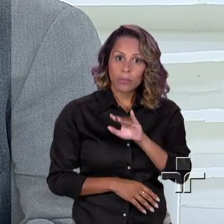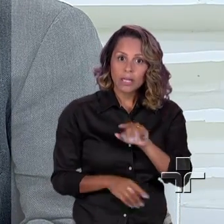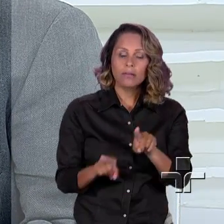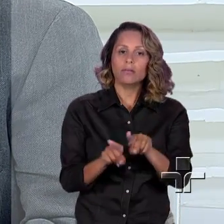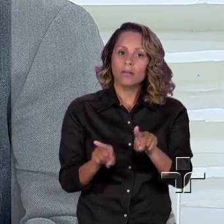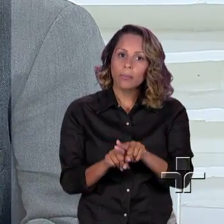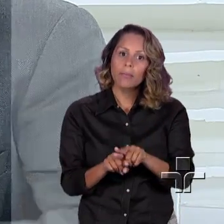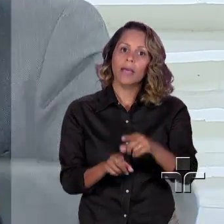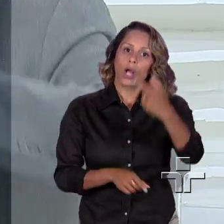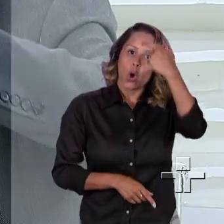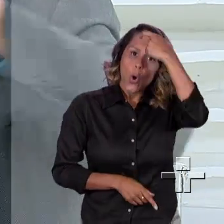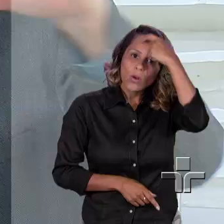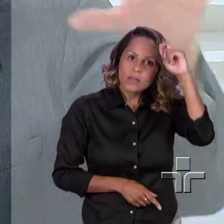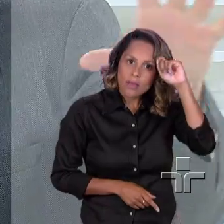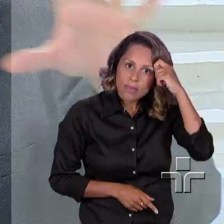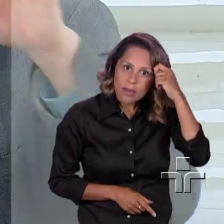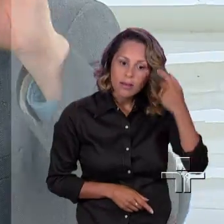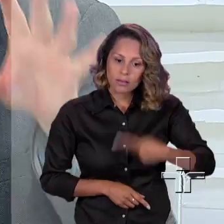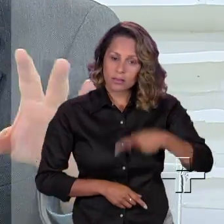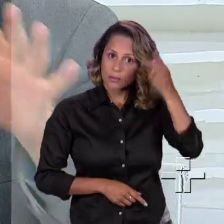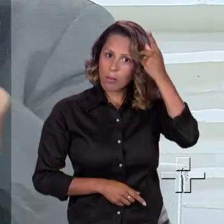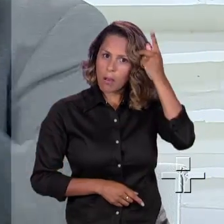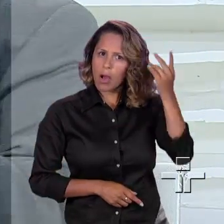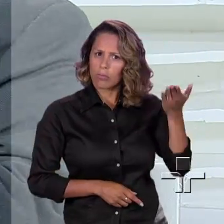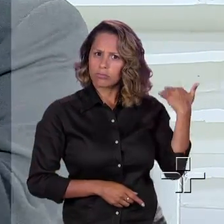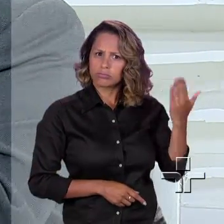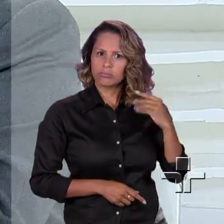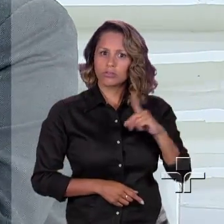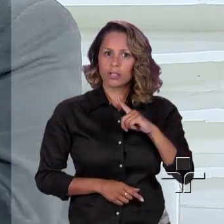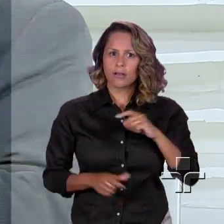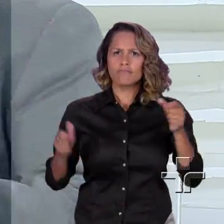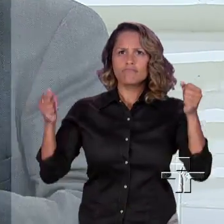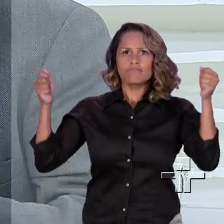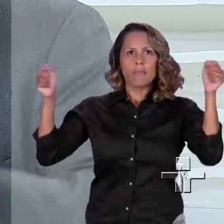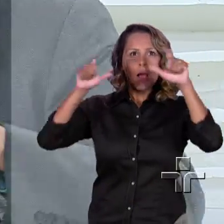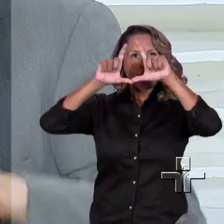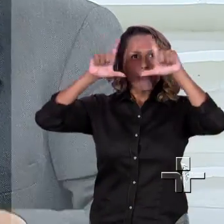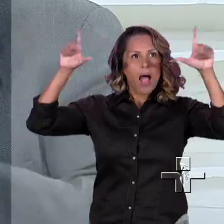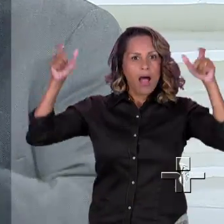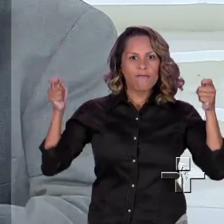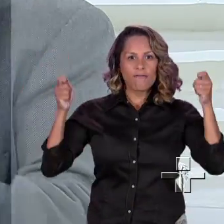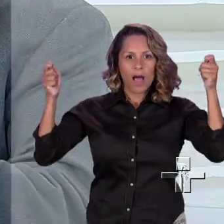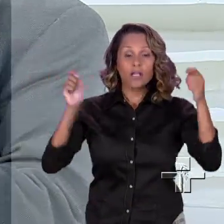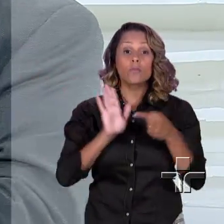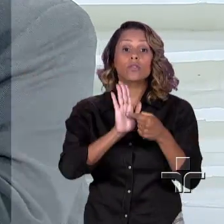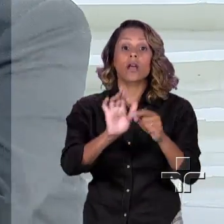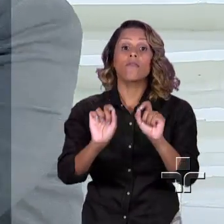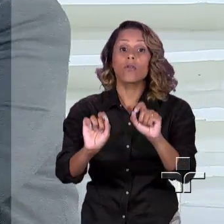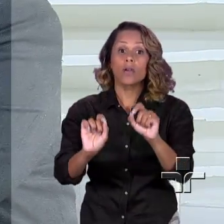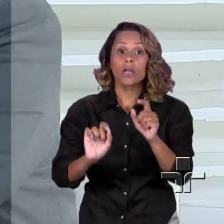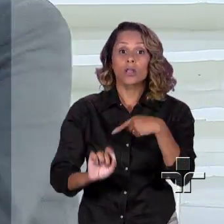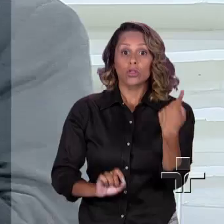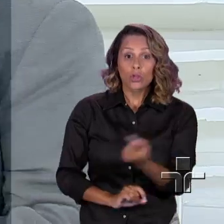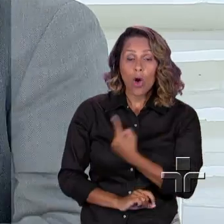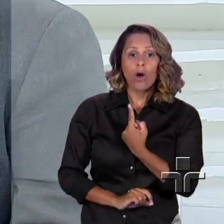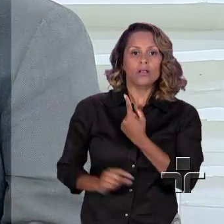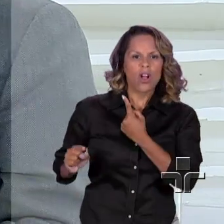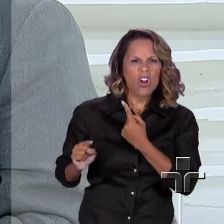São Paulo, com uma grande faixa dizendo contra a discriminação racial no Brasil, Somos, Grupo de Afirmação